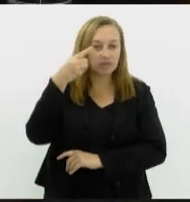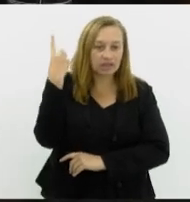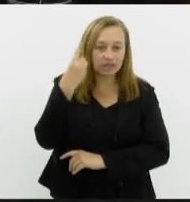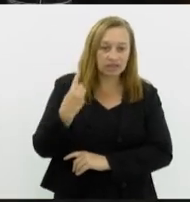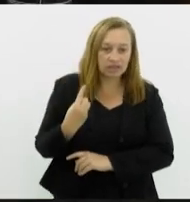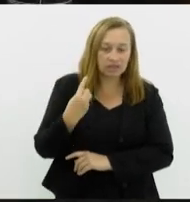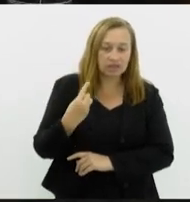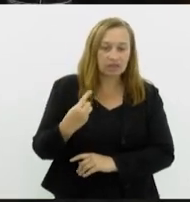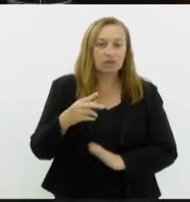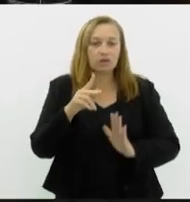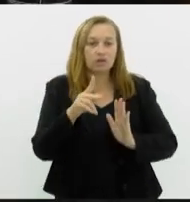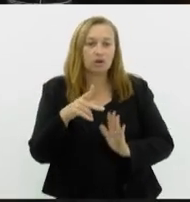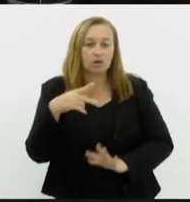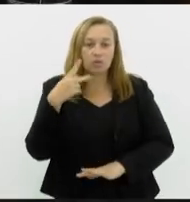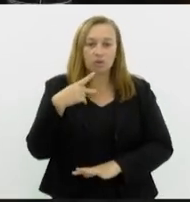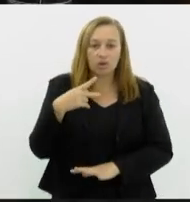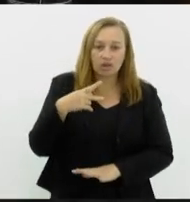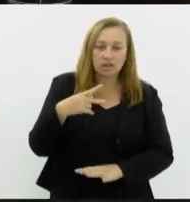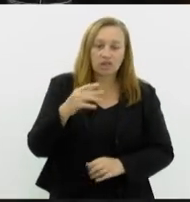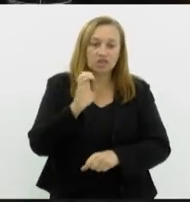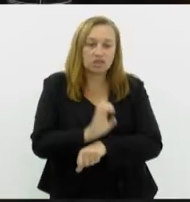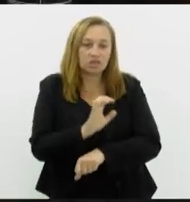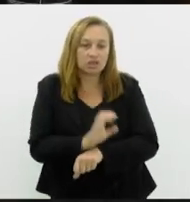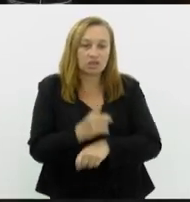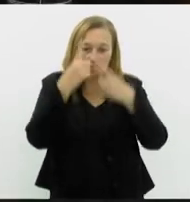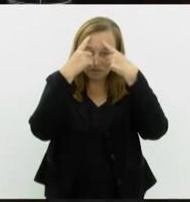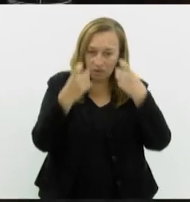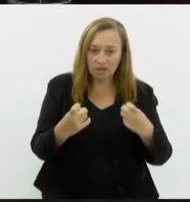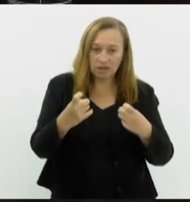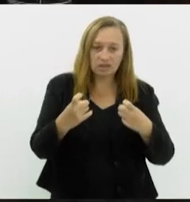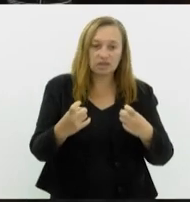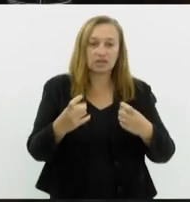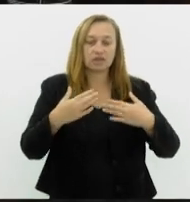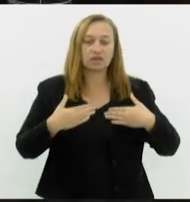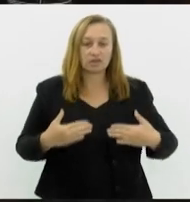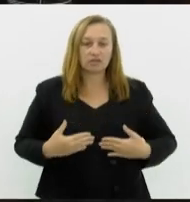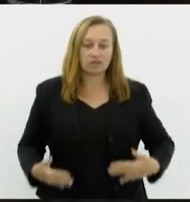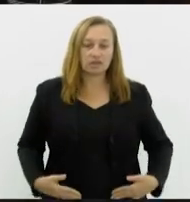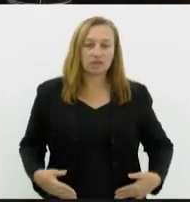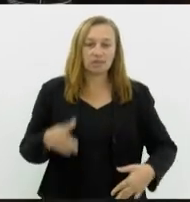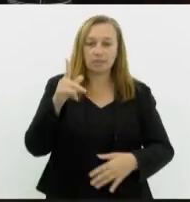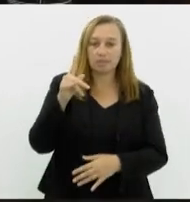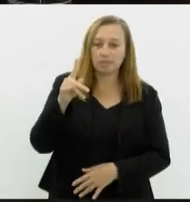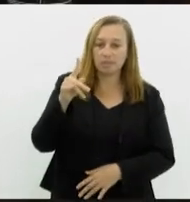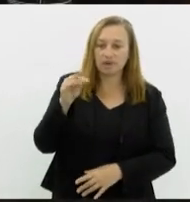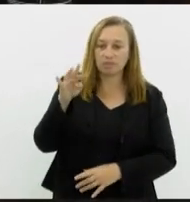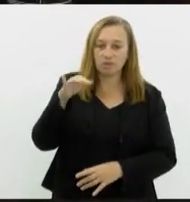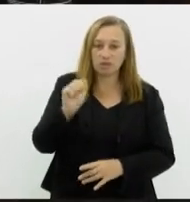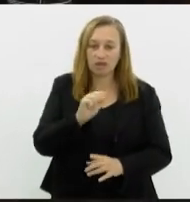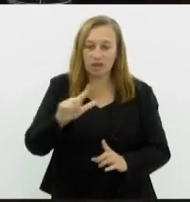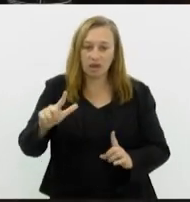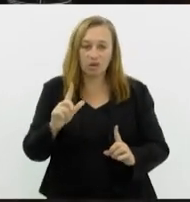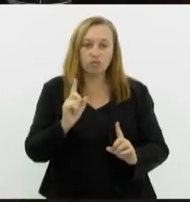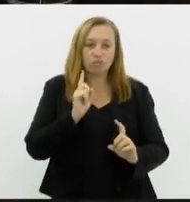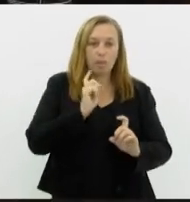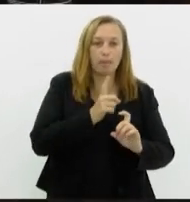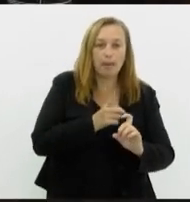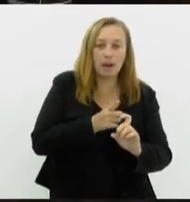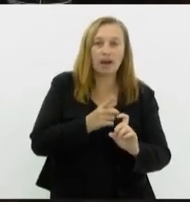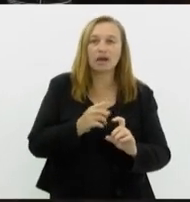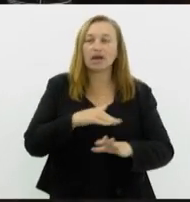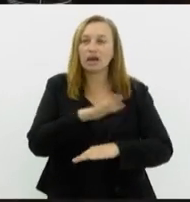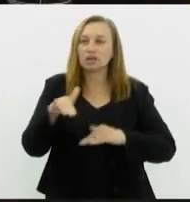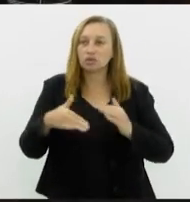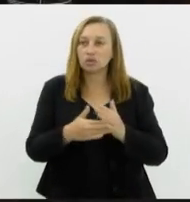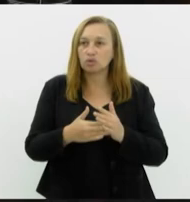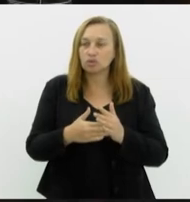institui a política estadual de prevenção à violência física, psicológica, patrimonial e moral ao entregador e à entregadora